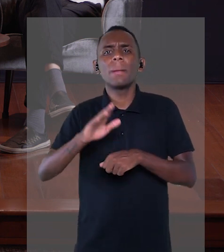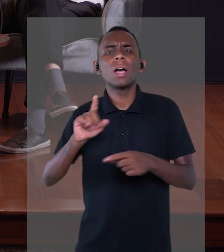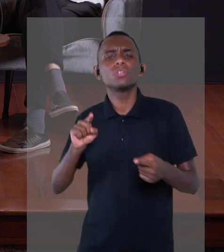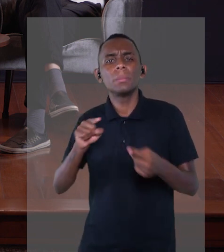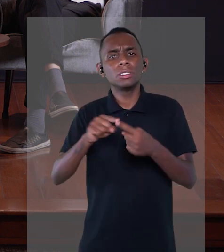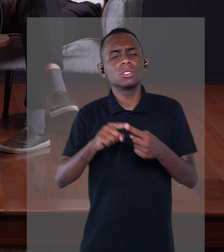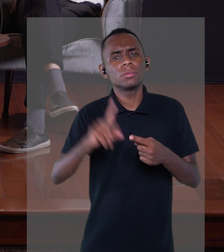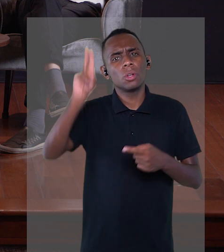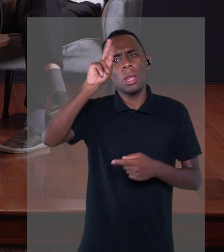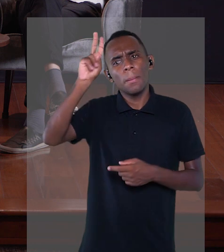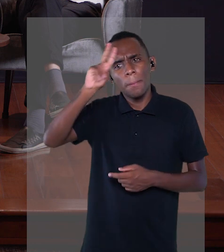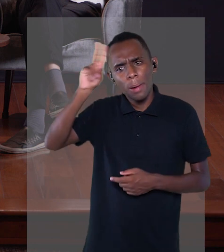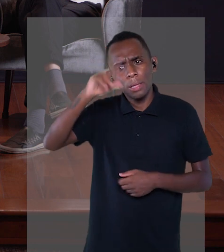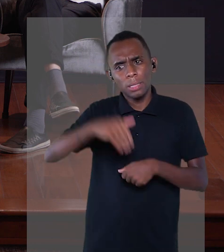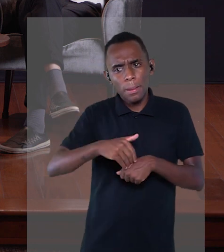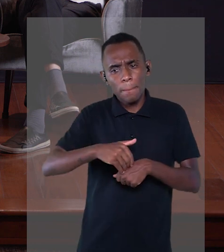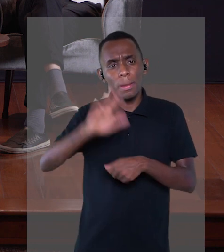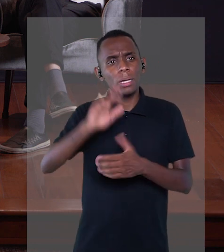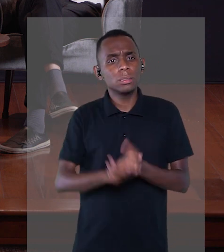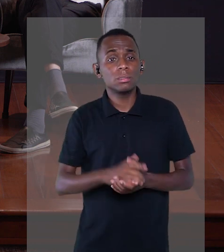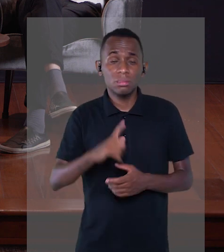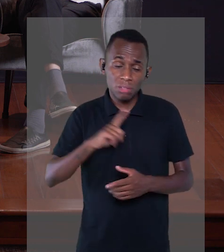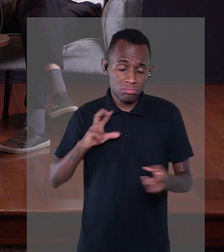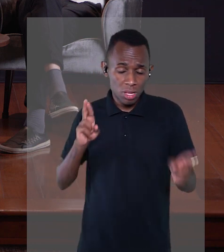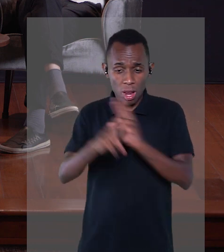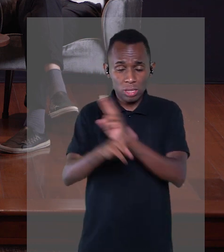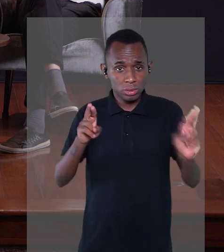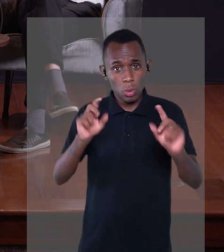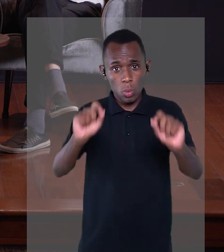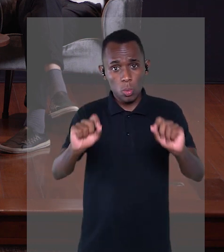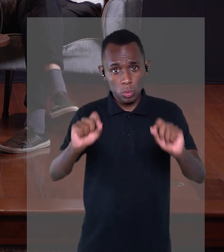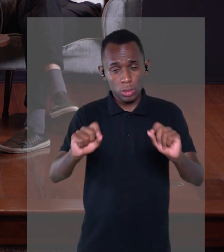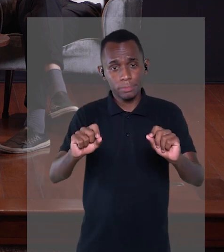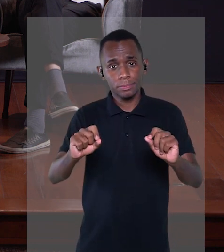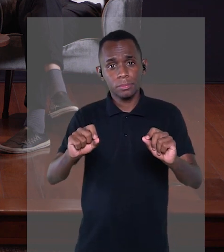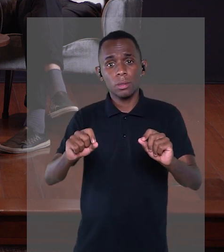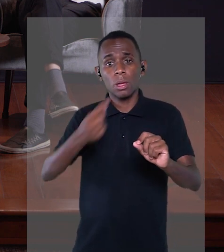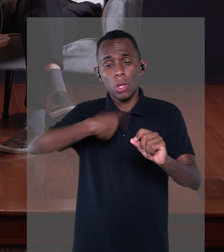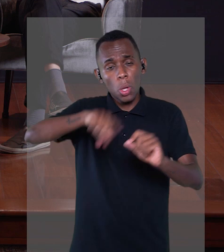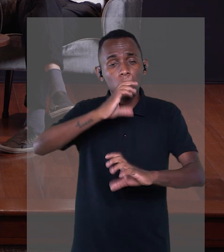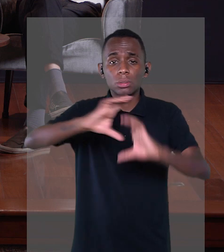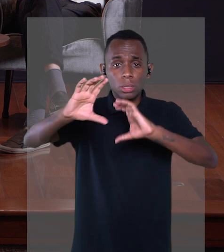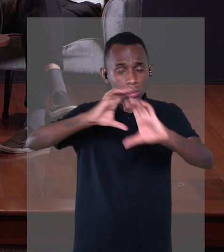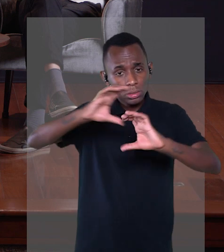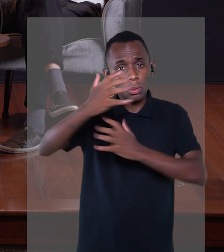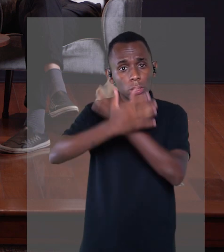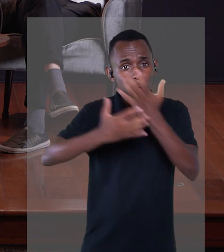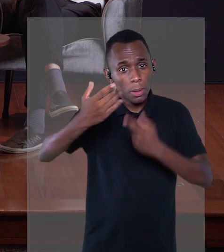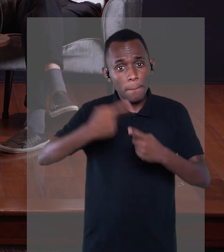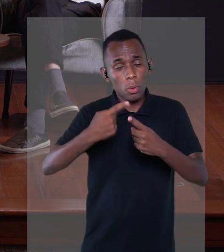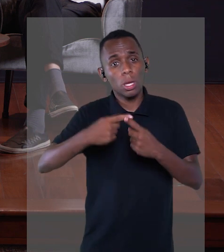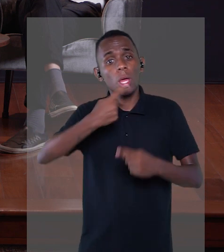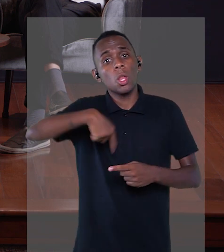idealizada, né, mais lembrada, assim, o que tem a ver também com a nossa canção, né, porque também a